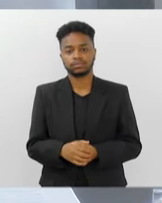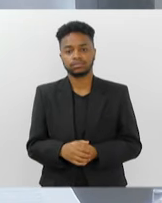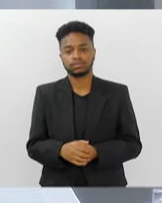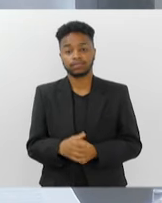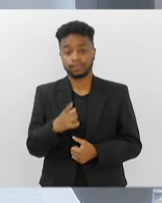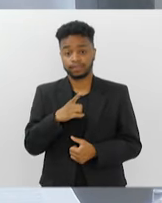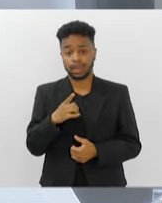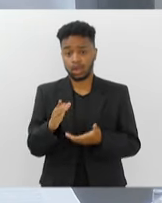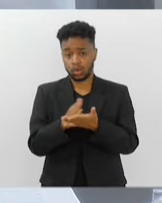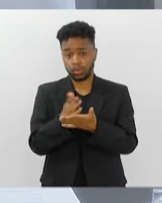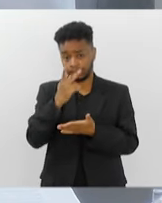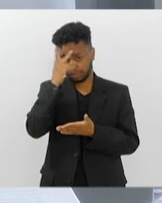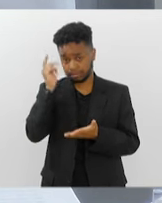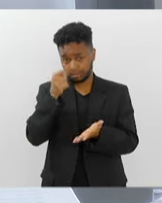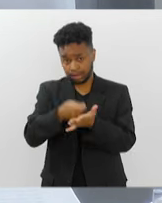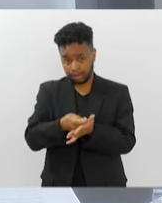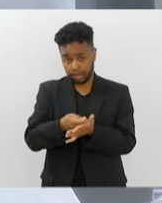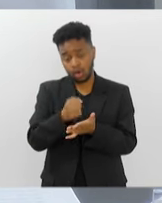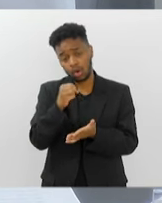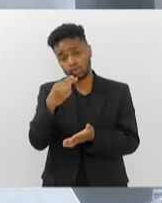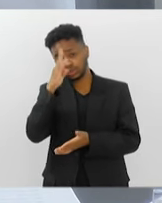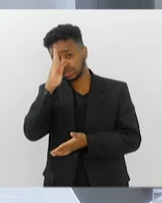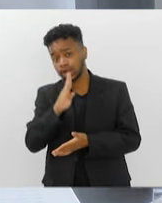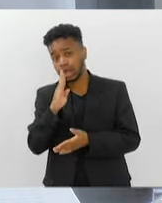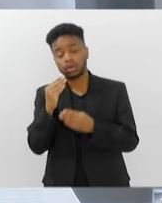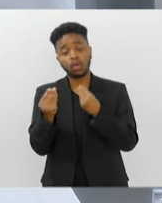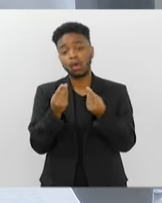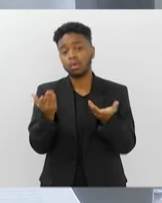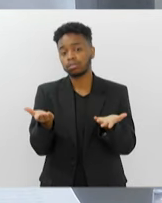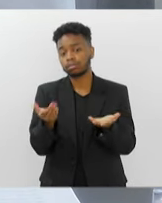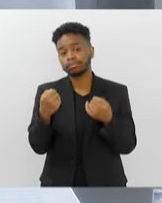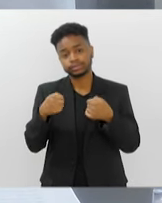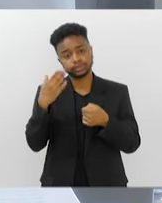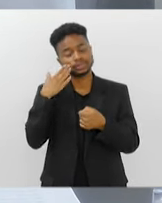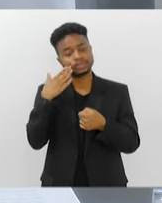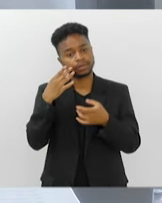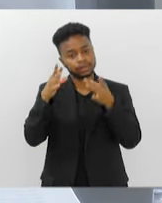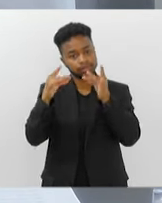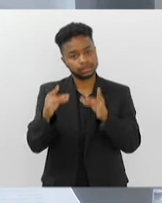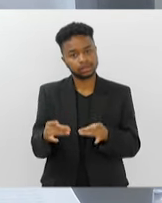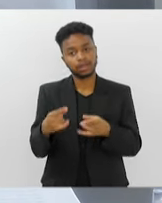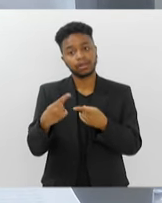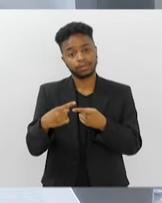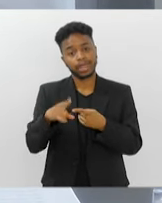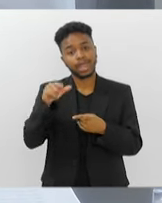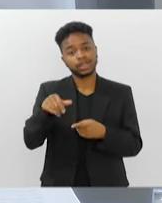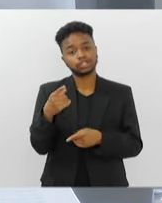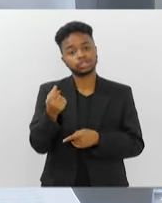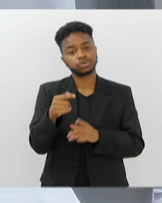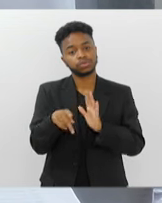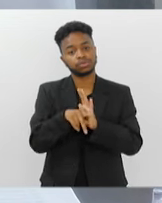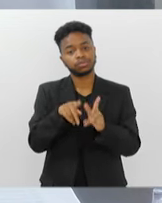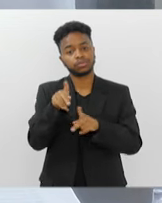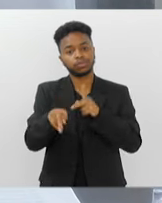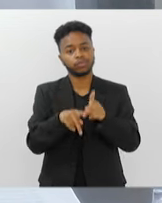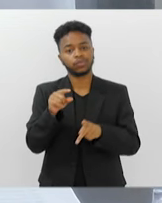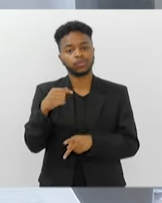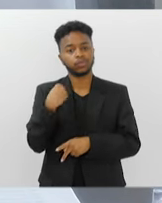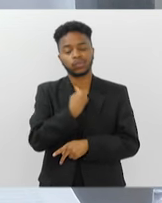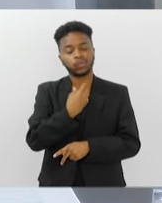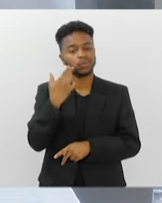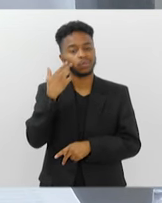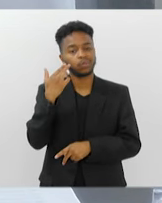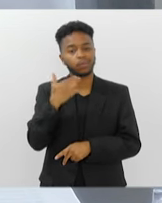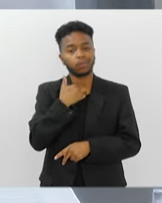tá bancando esses ingressos não se é de graça então a gente precisa saber tudo isso esclarecer porque isso é dinheiro do povo a gente não pode achar que isso é